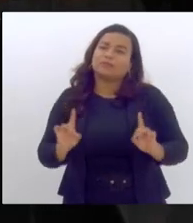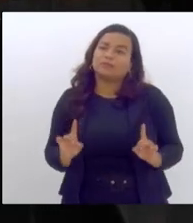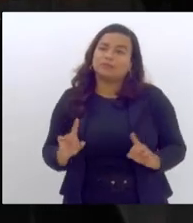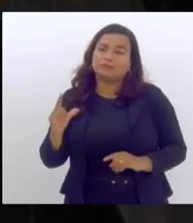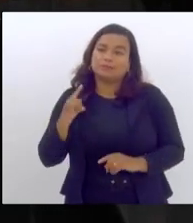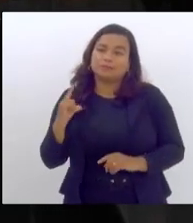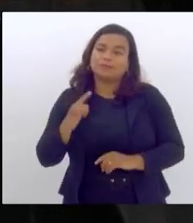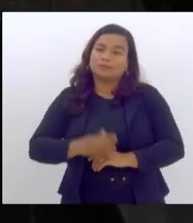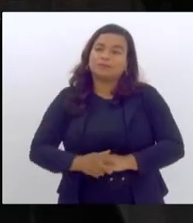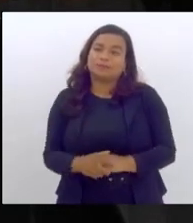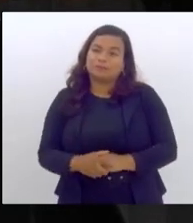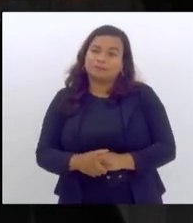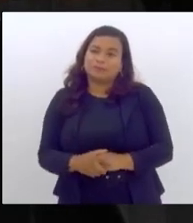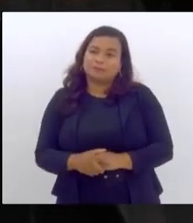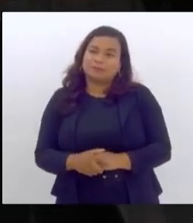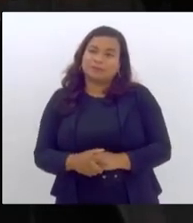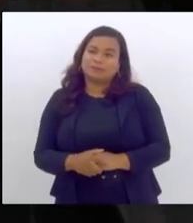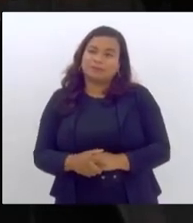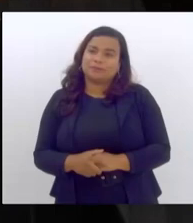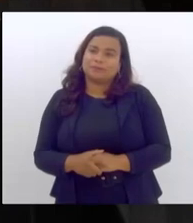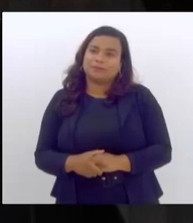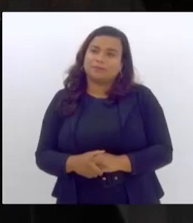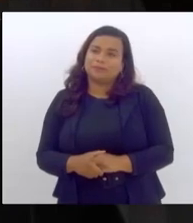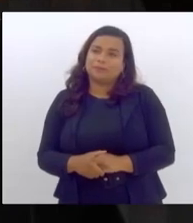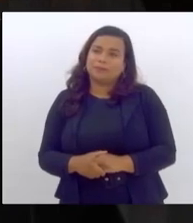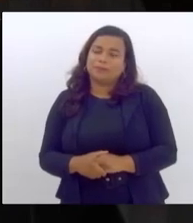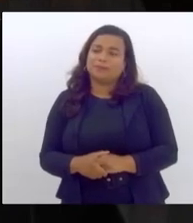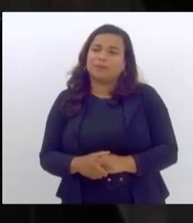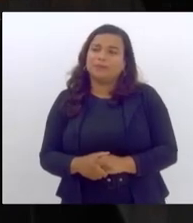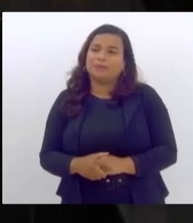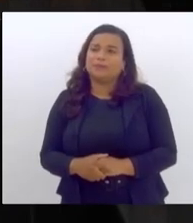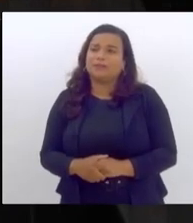pessoas portadoras de deficiência.